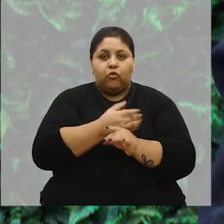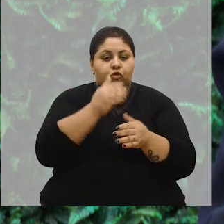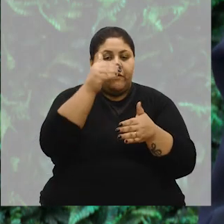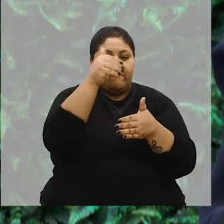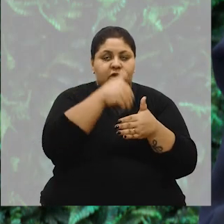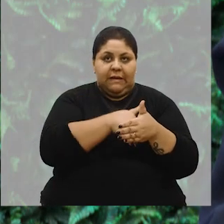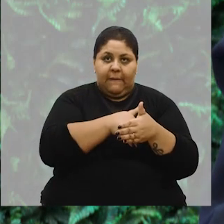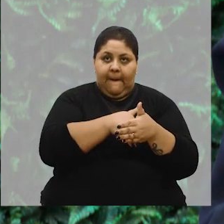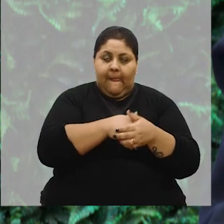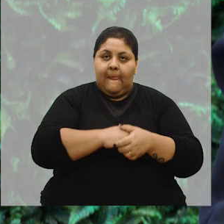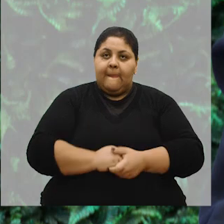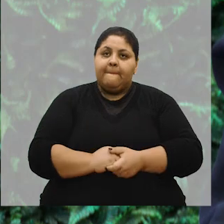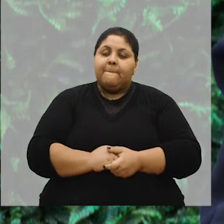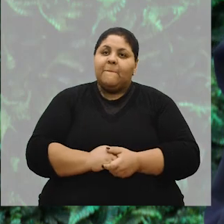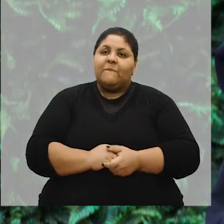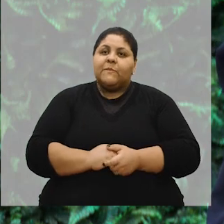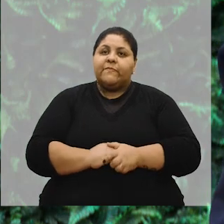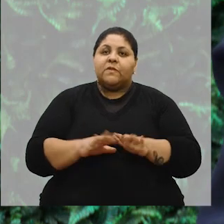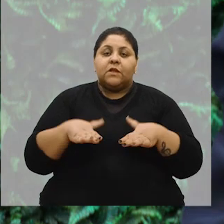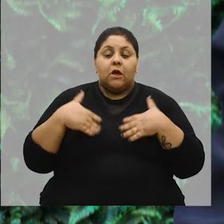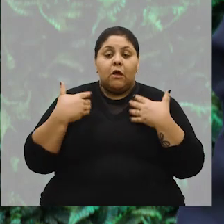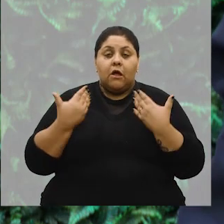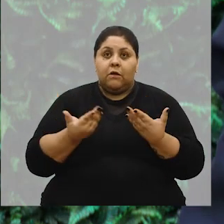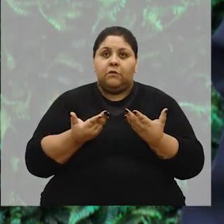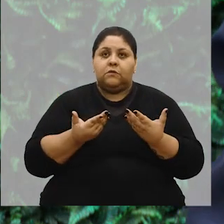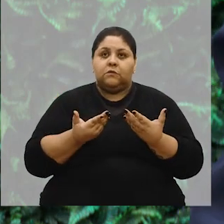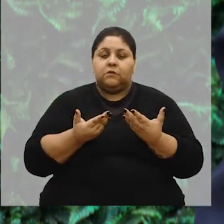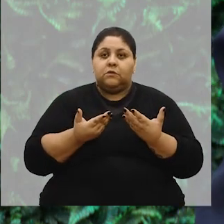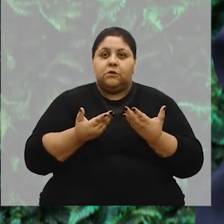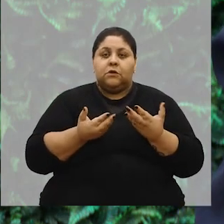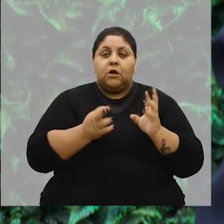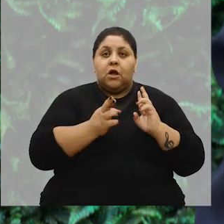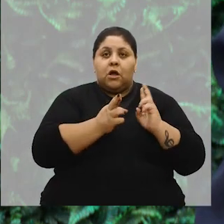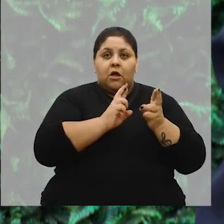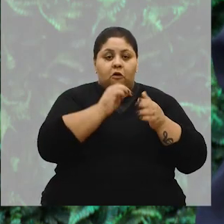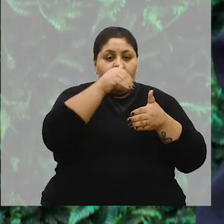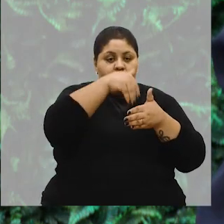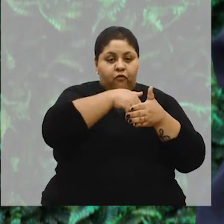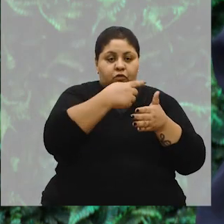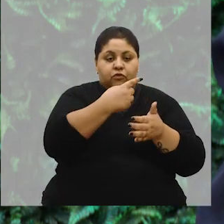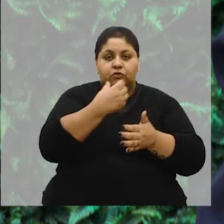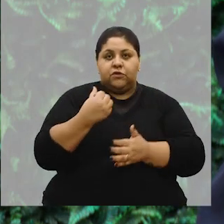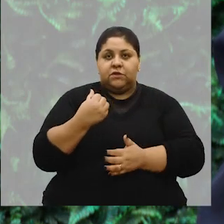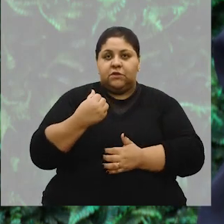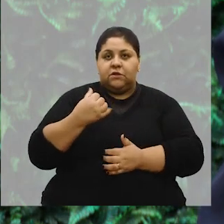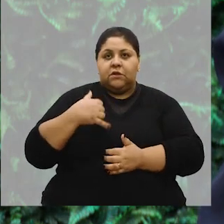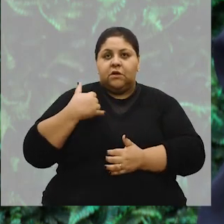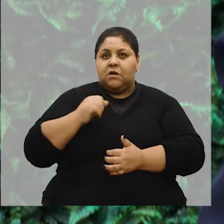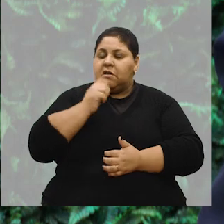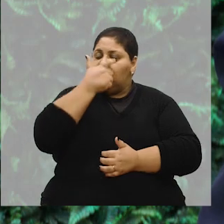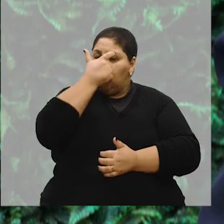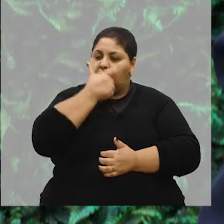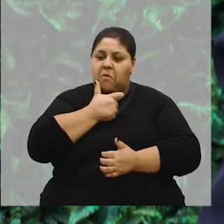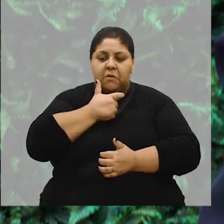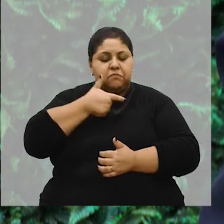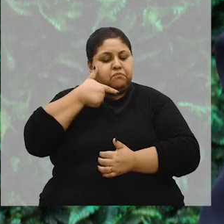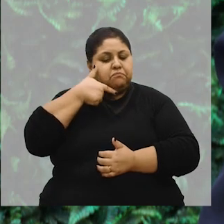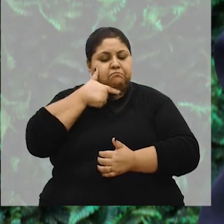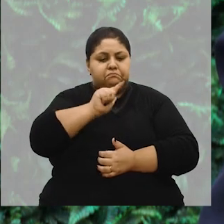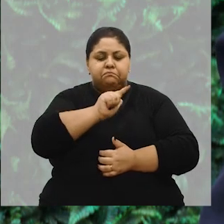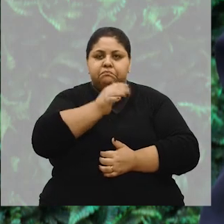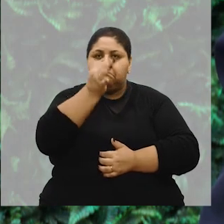votar. Então, em relação ao voto aos 16 anos, eu acho que foi uma